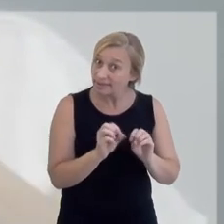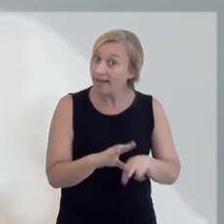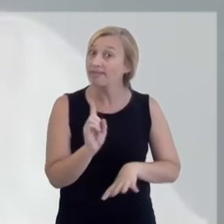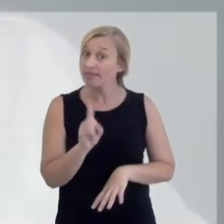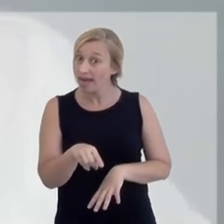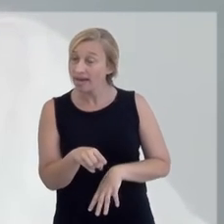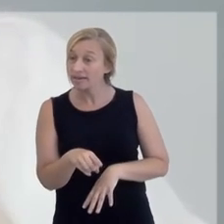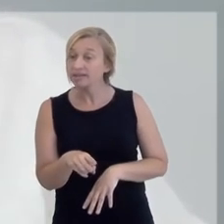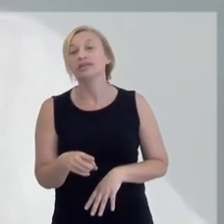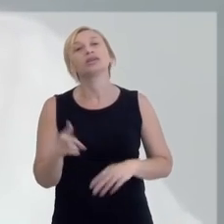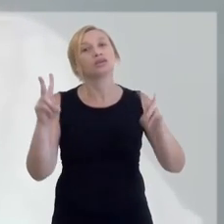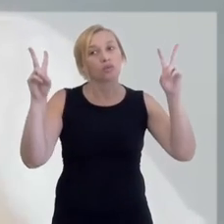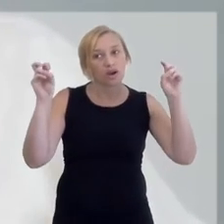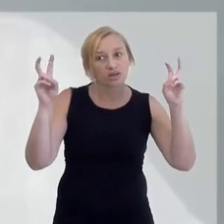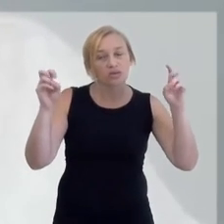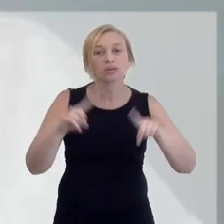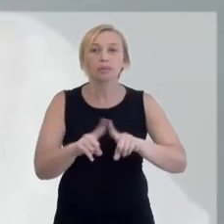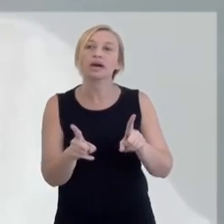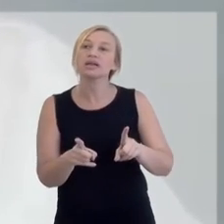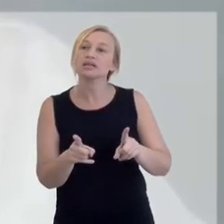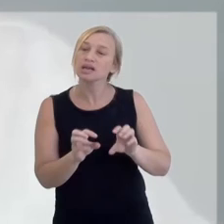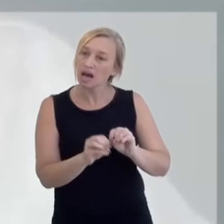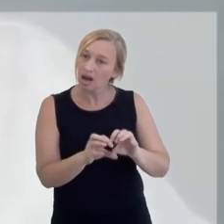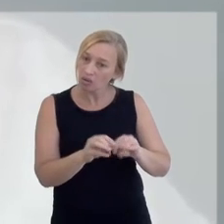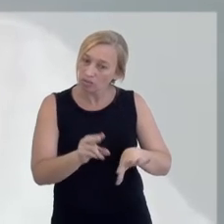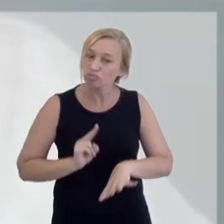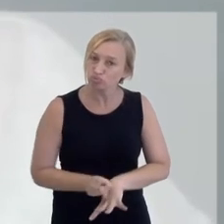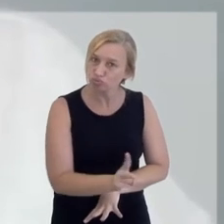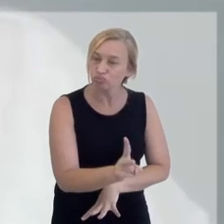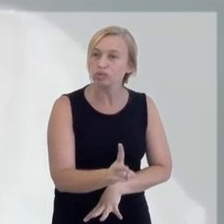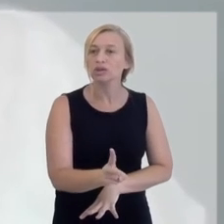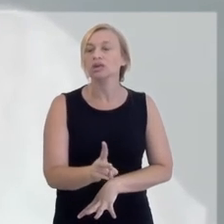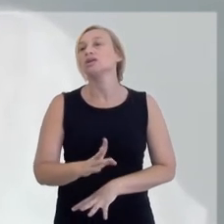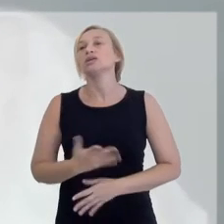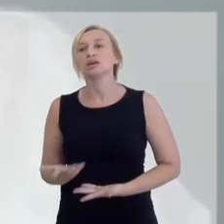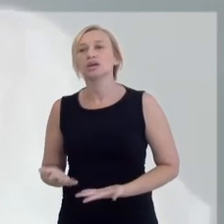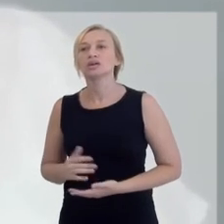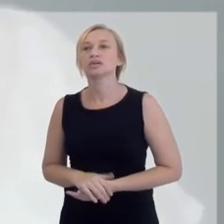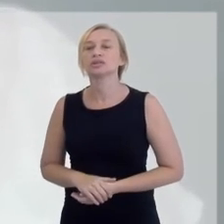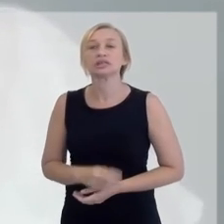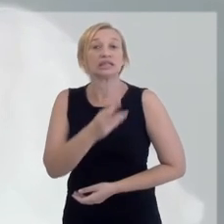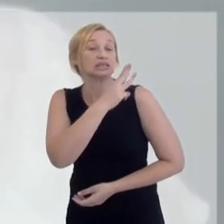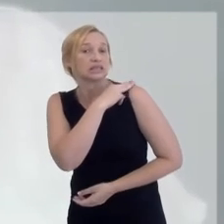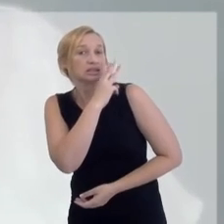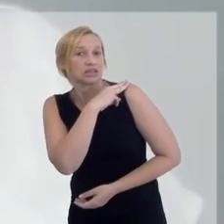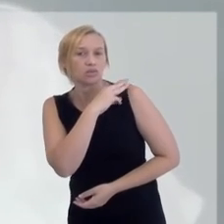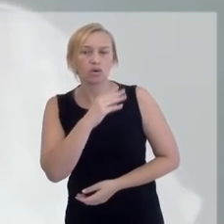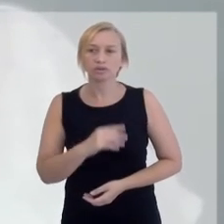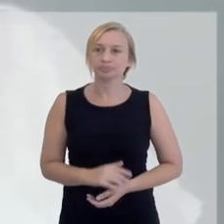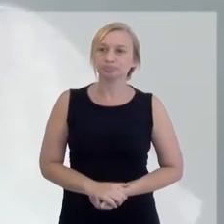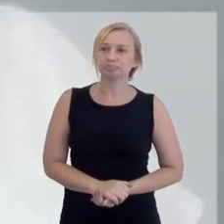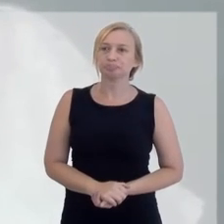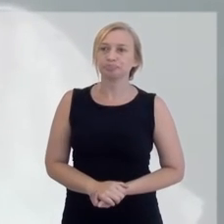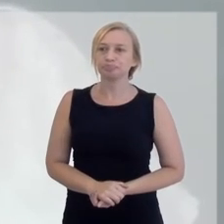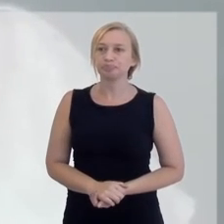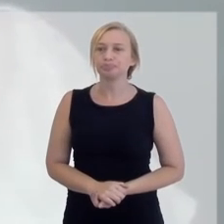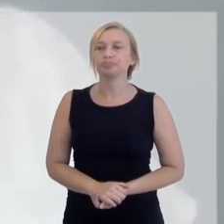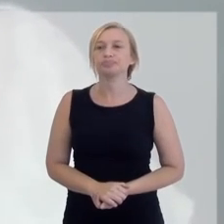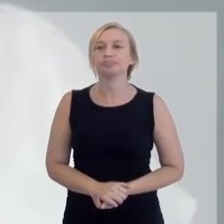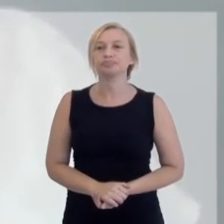A gente traz o assunto, mas a aula precisa ser dada. E nono ano e terceiro ano ensino